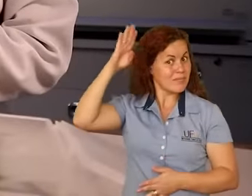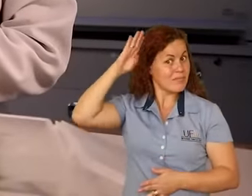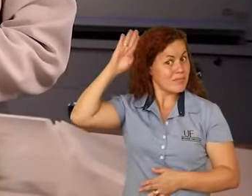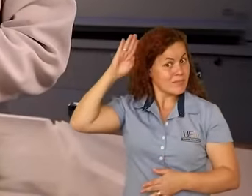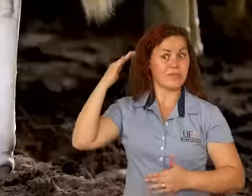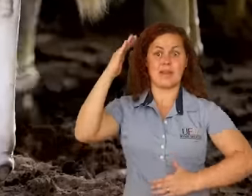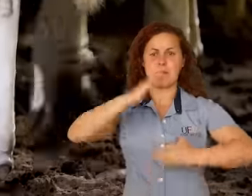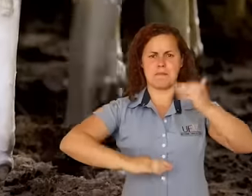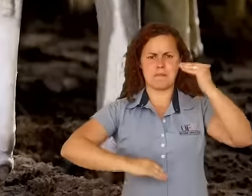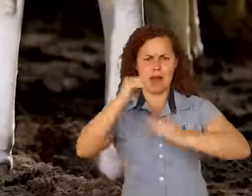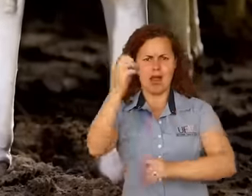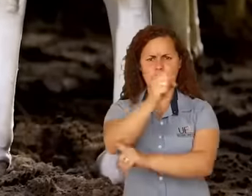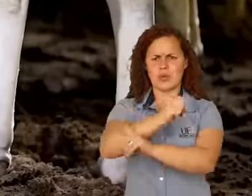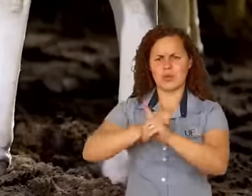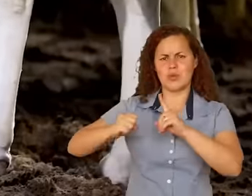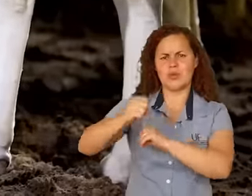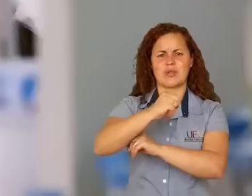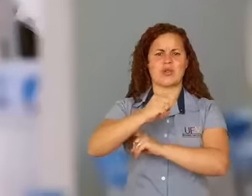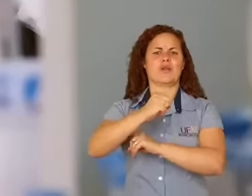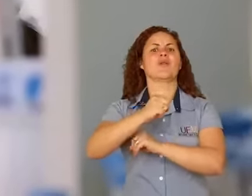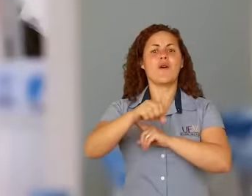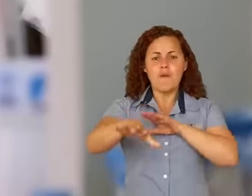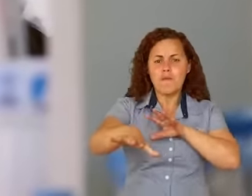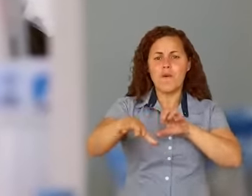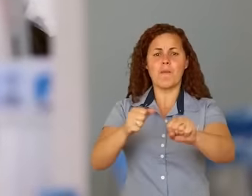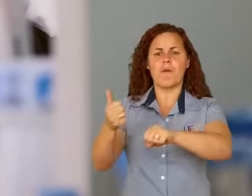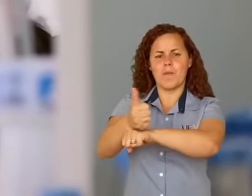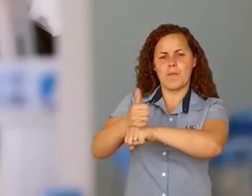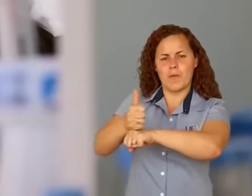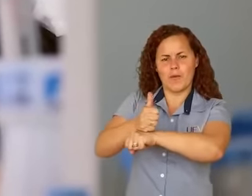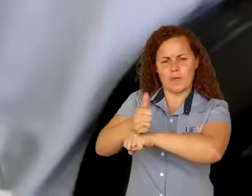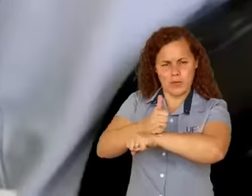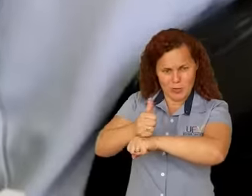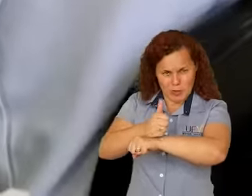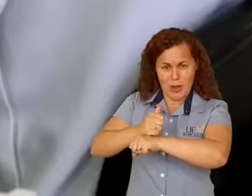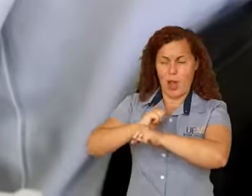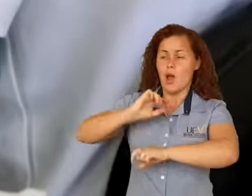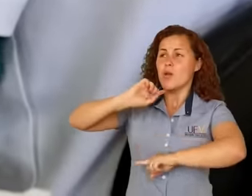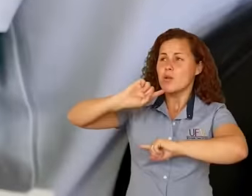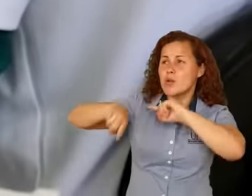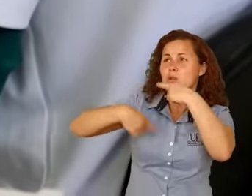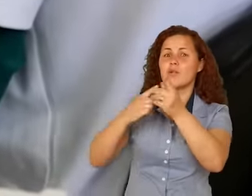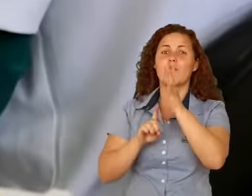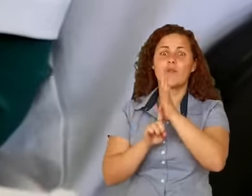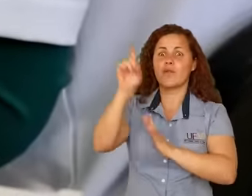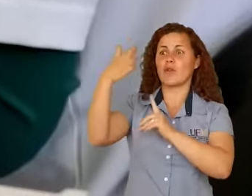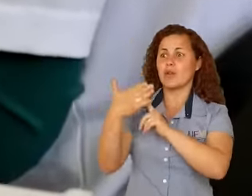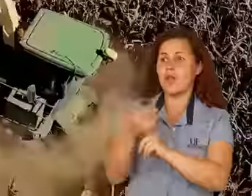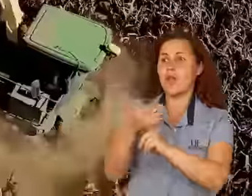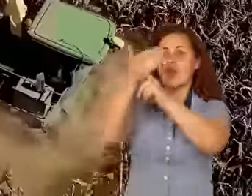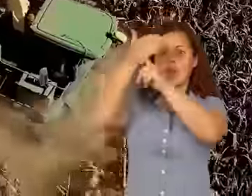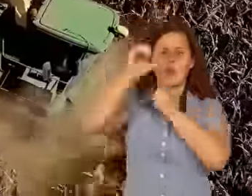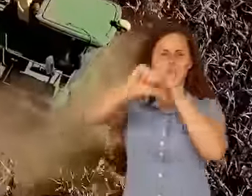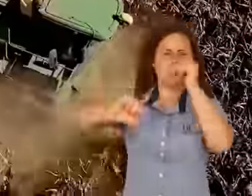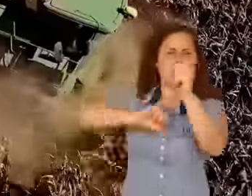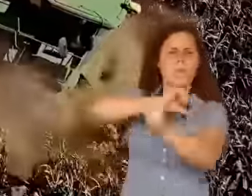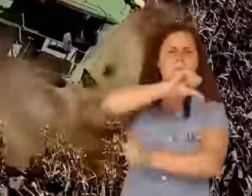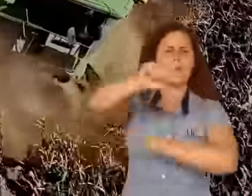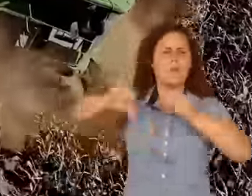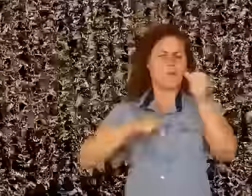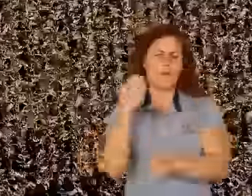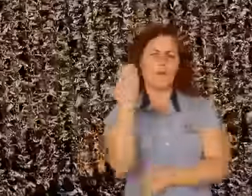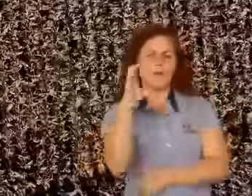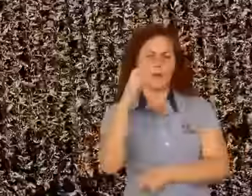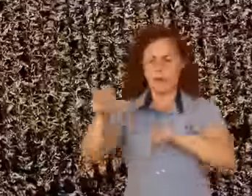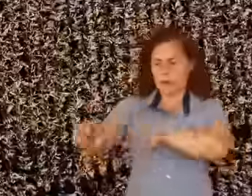acadêmico às práticas sociais. Formou profissionais e desenvolveu tecnologias que mudaram o cenário